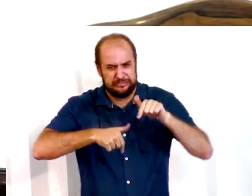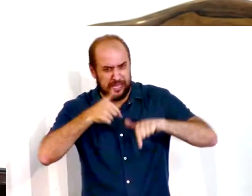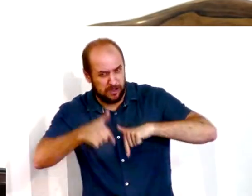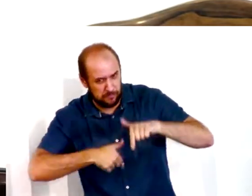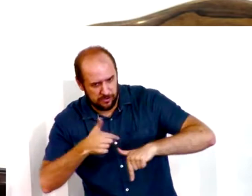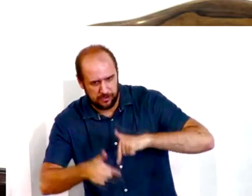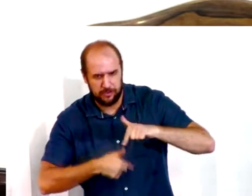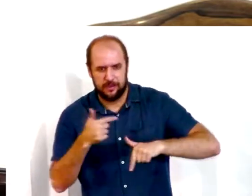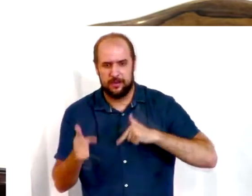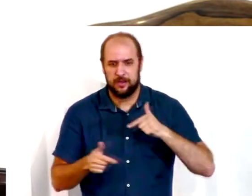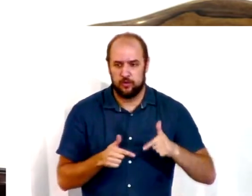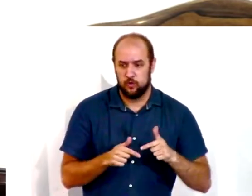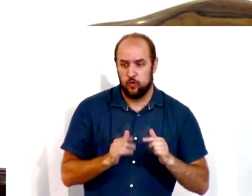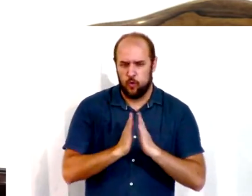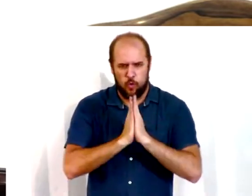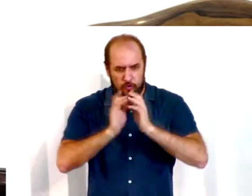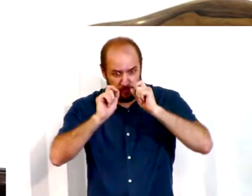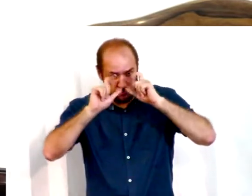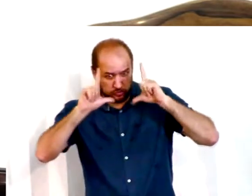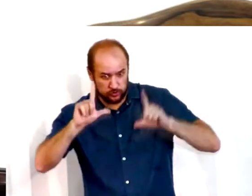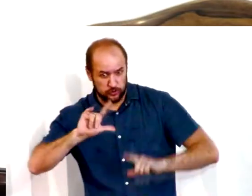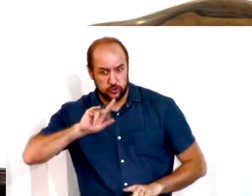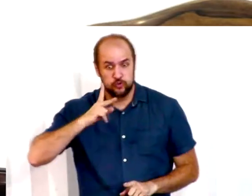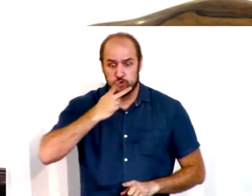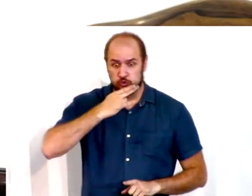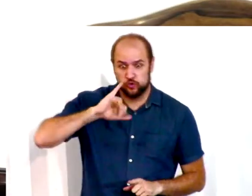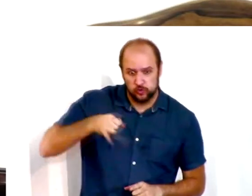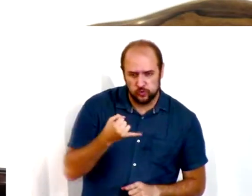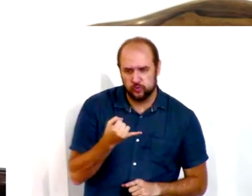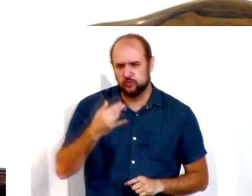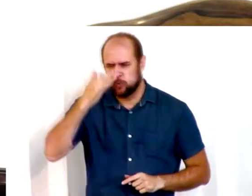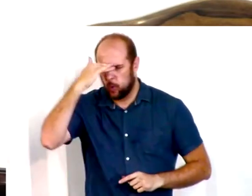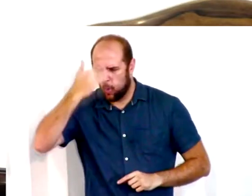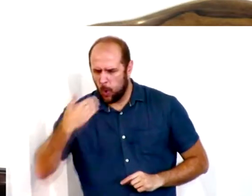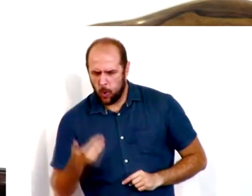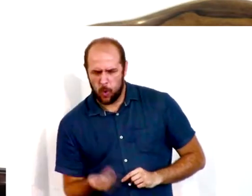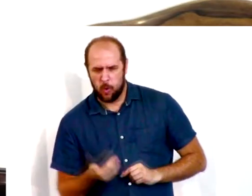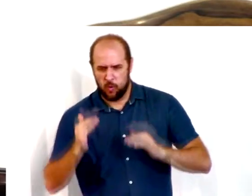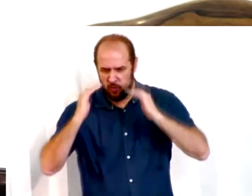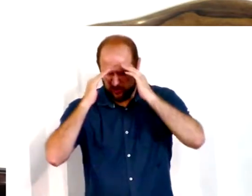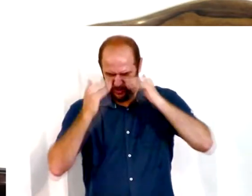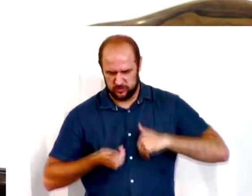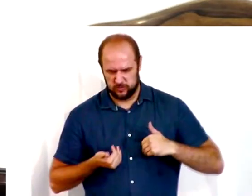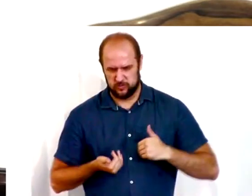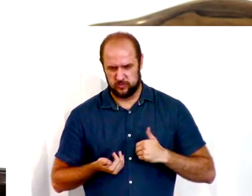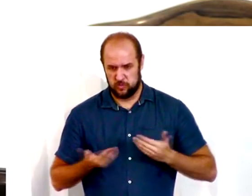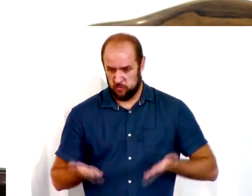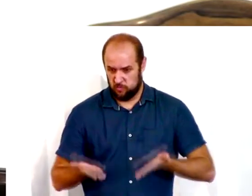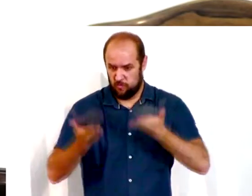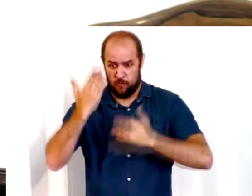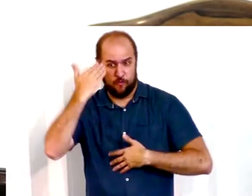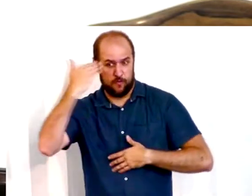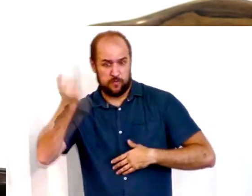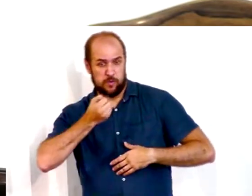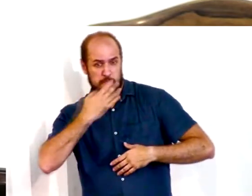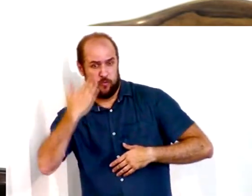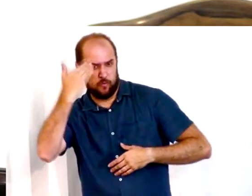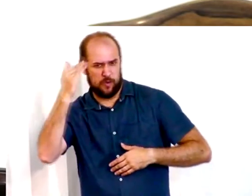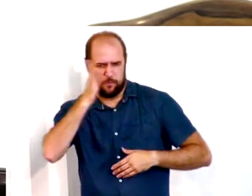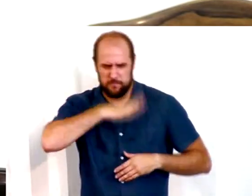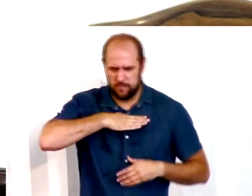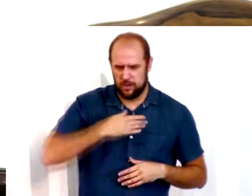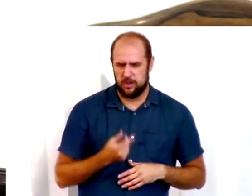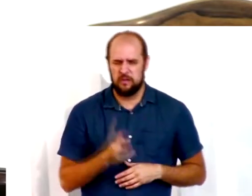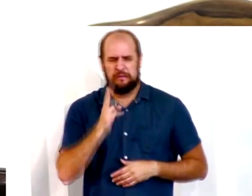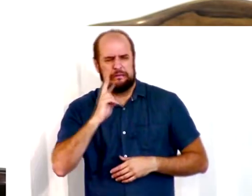trabalhos, nas vigílias, nos jejuns, por honra e por desonra, por infame e por boa fama, como